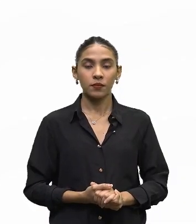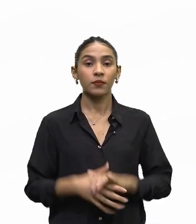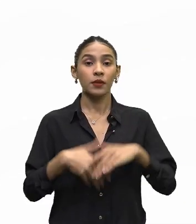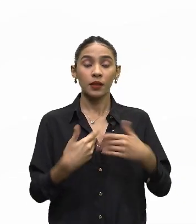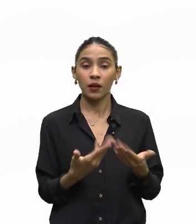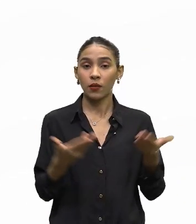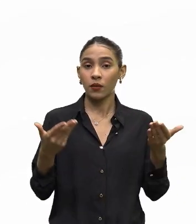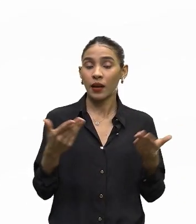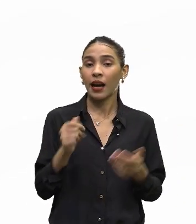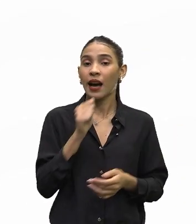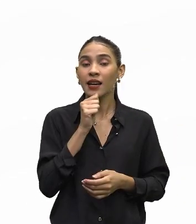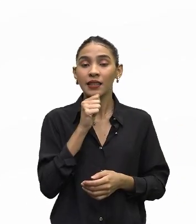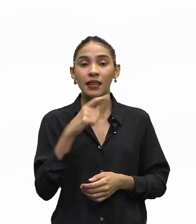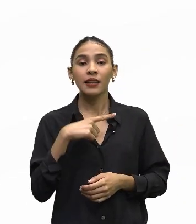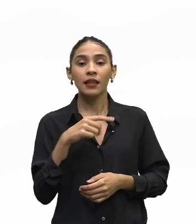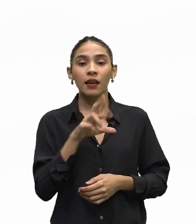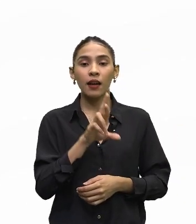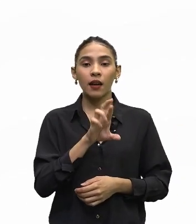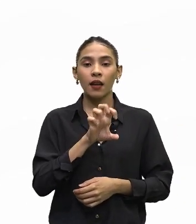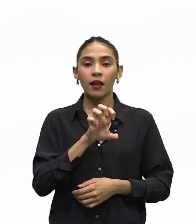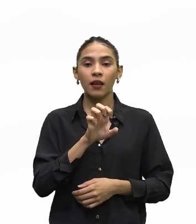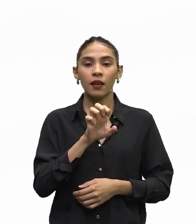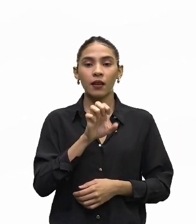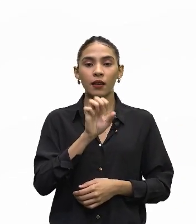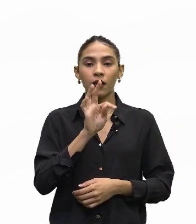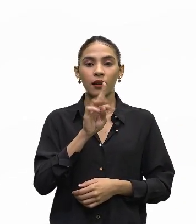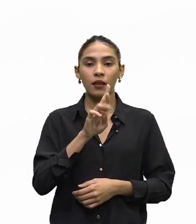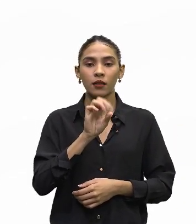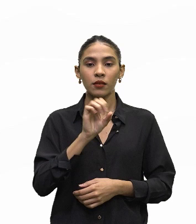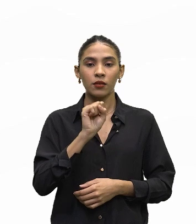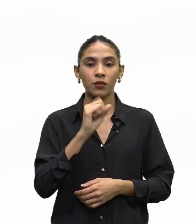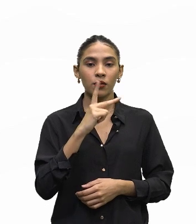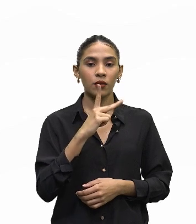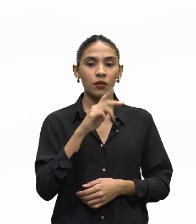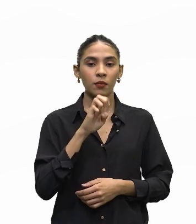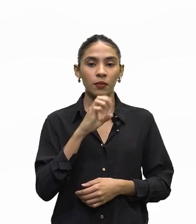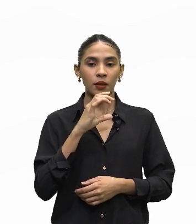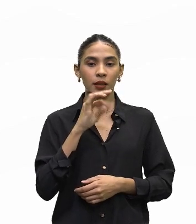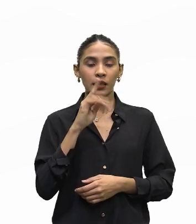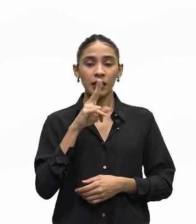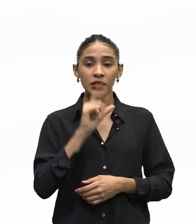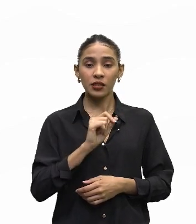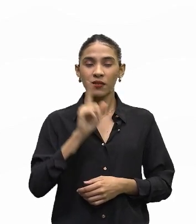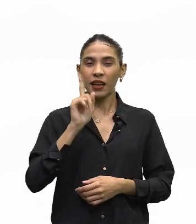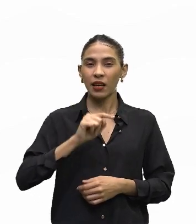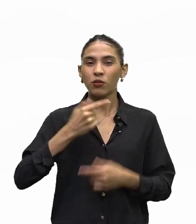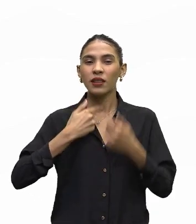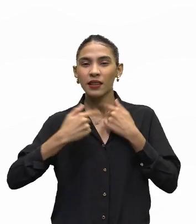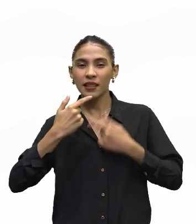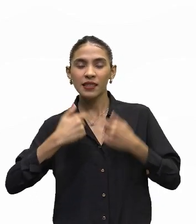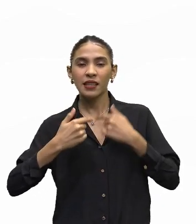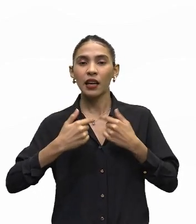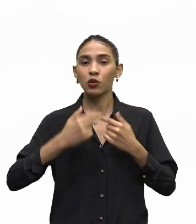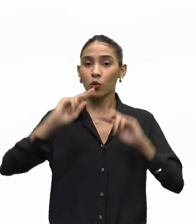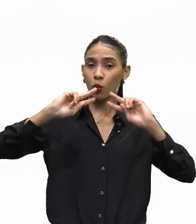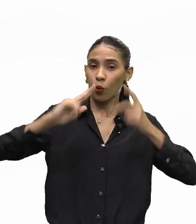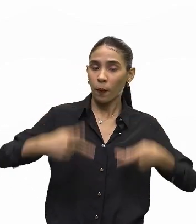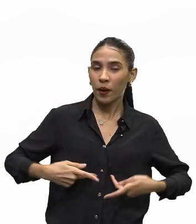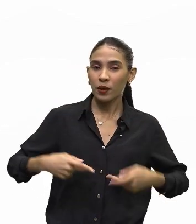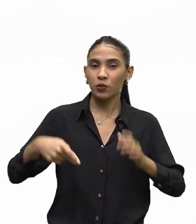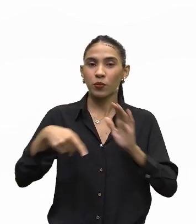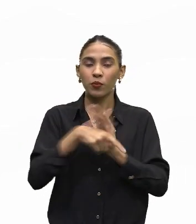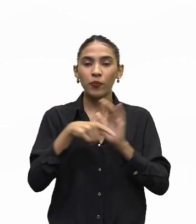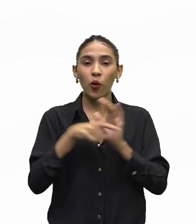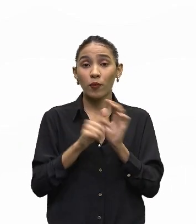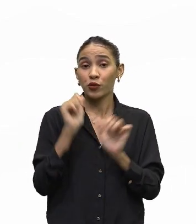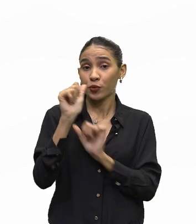Nós temos ainda o viés da retrospectiva, que se refere à tendência humana de ressignificar o passado. Dessa